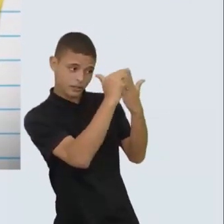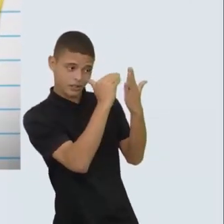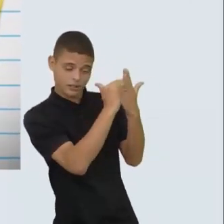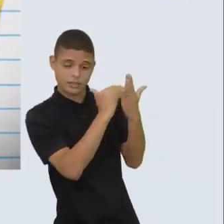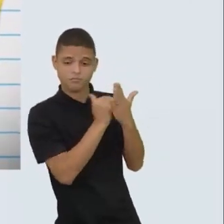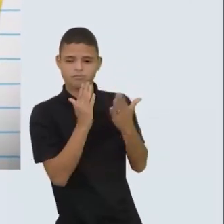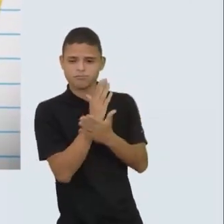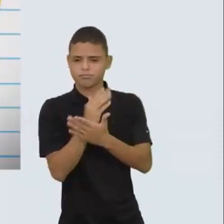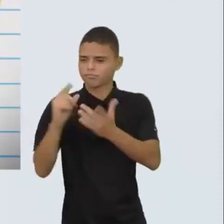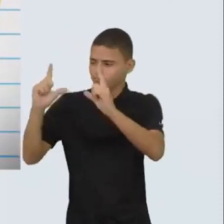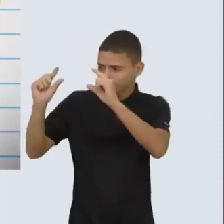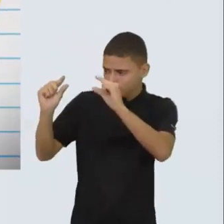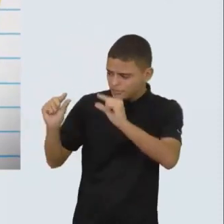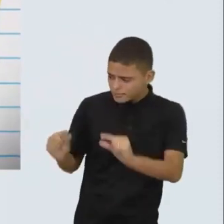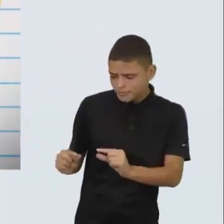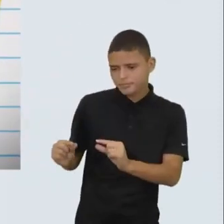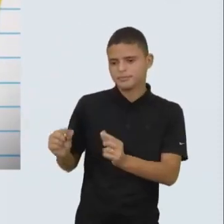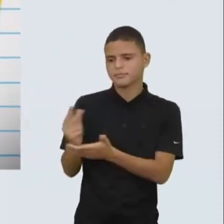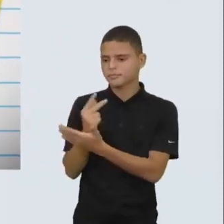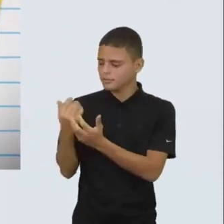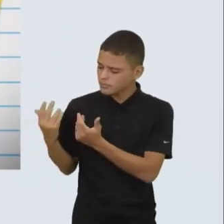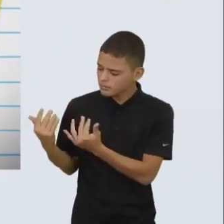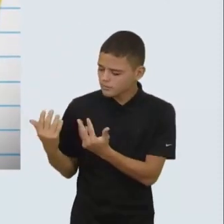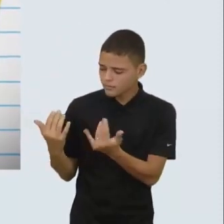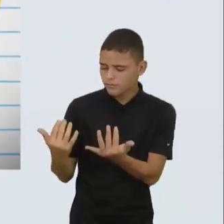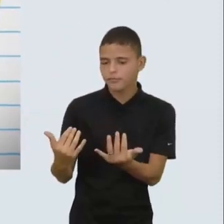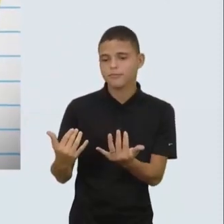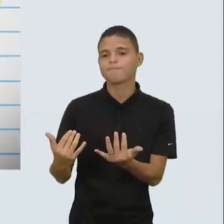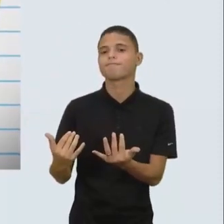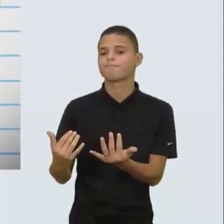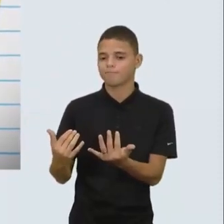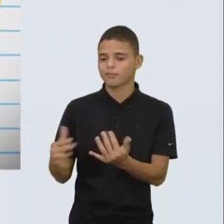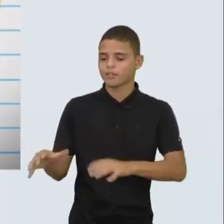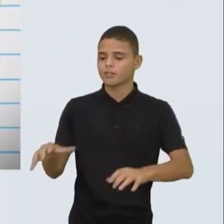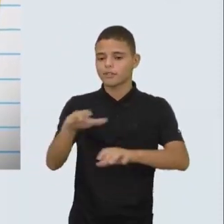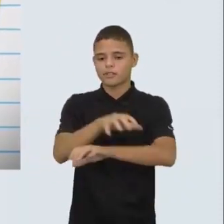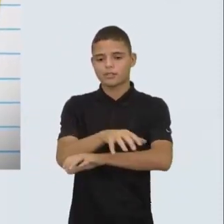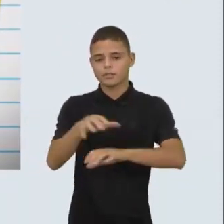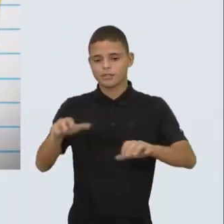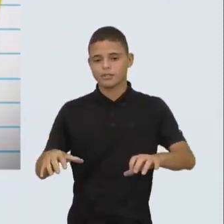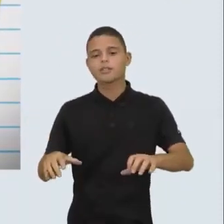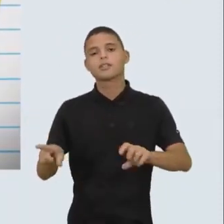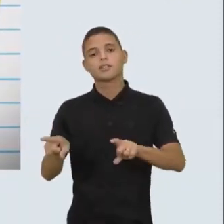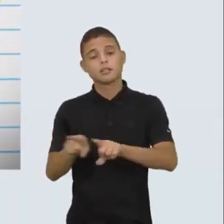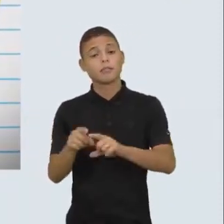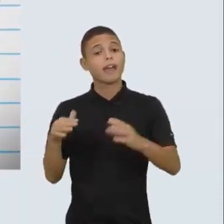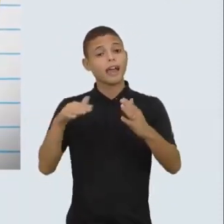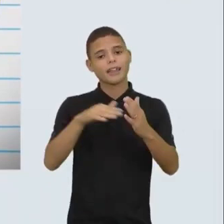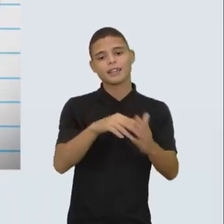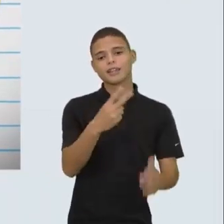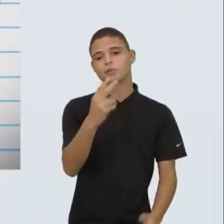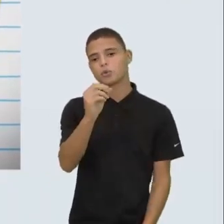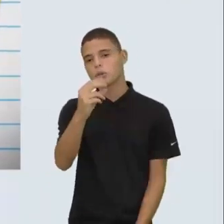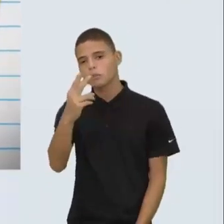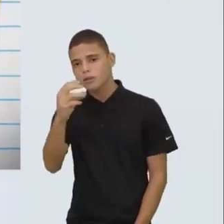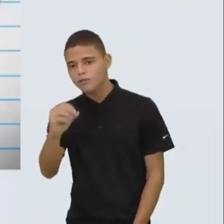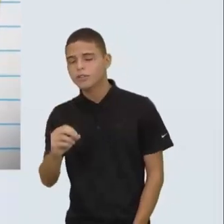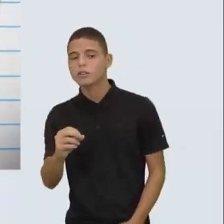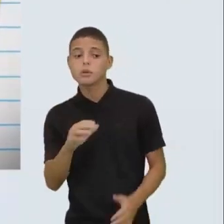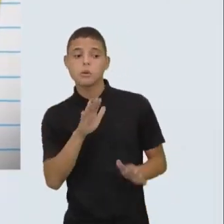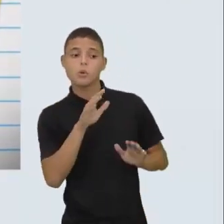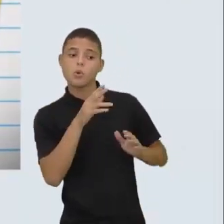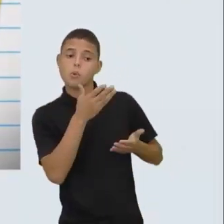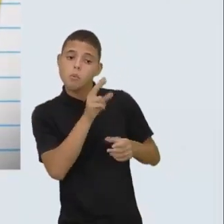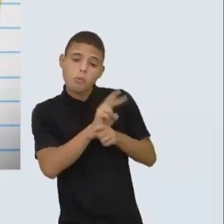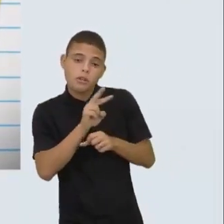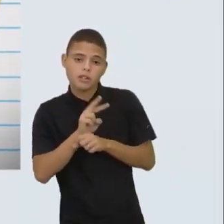significativas para reduzir a degradação de habitats naturais, deter a perda de biodiversidade e, até 2020, proteger e evitar a